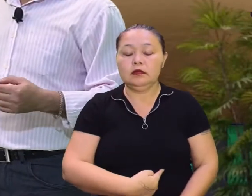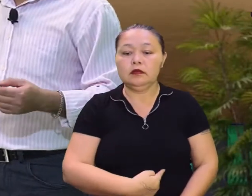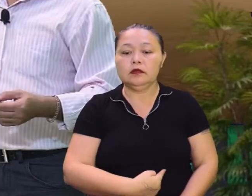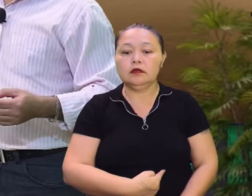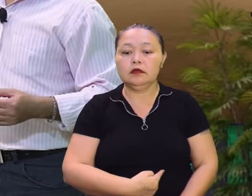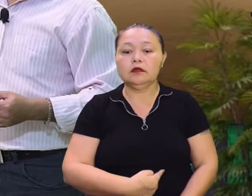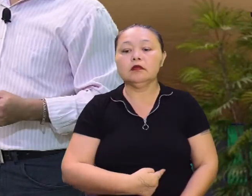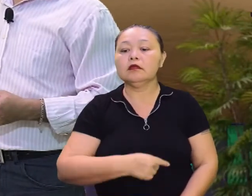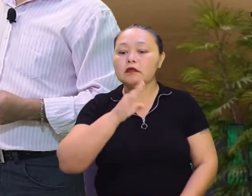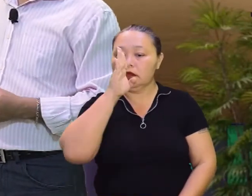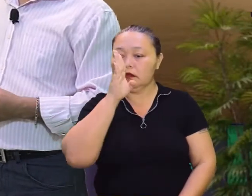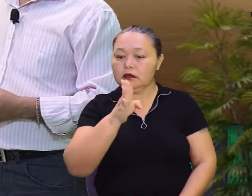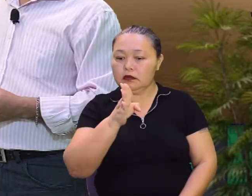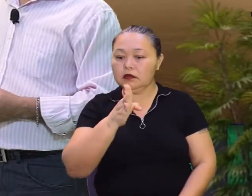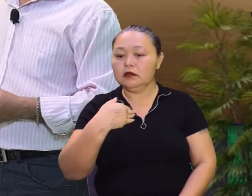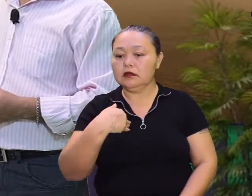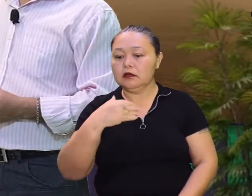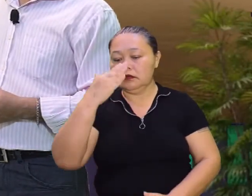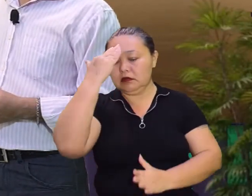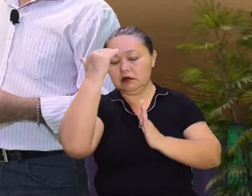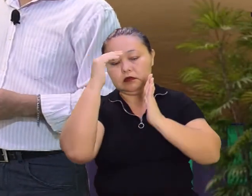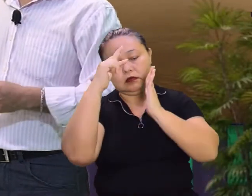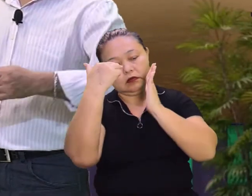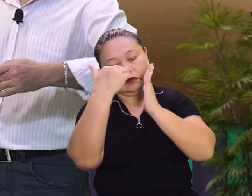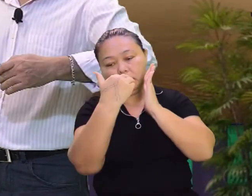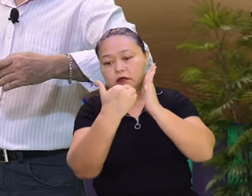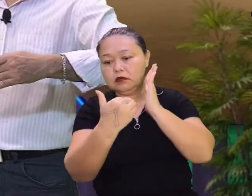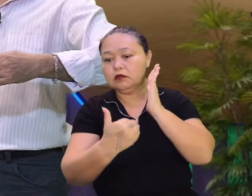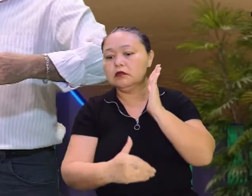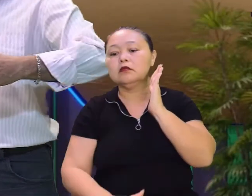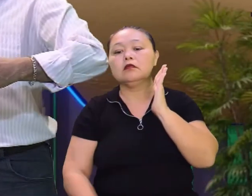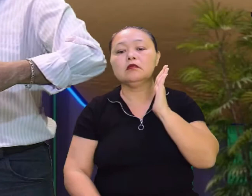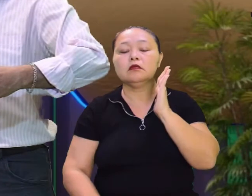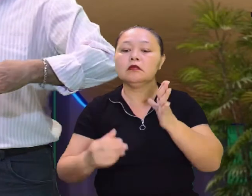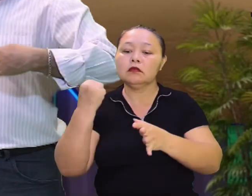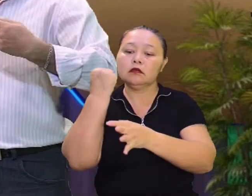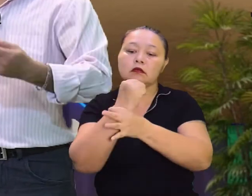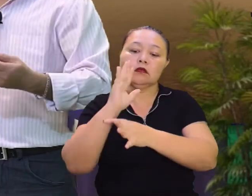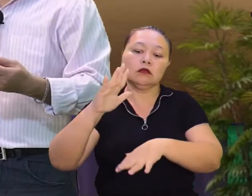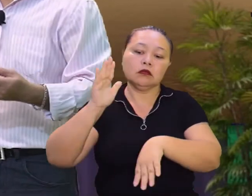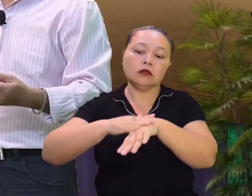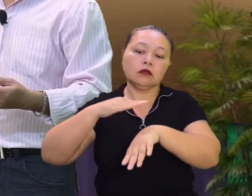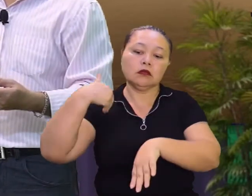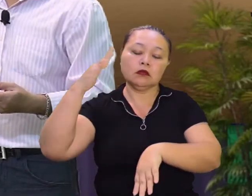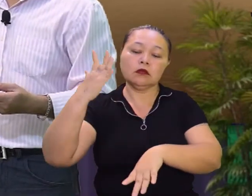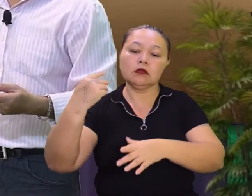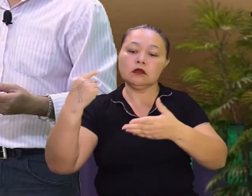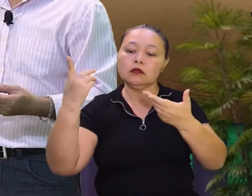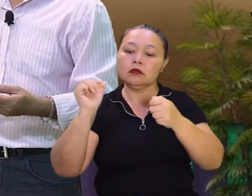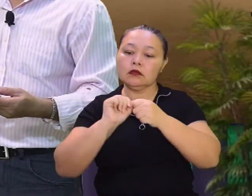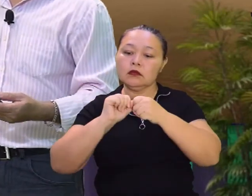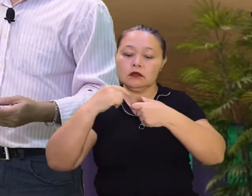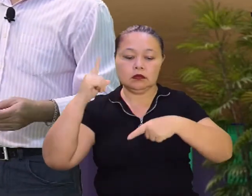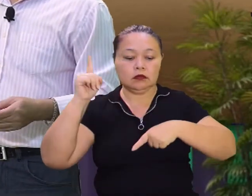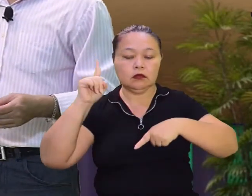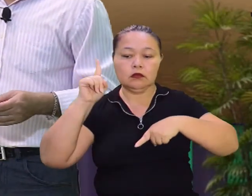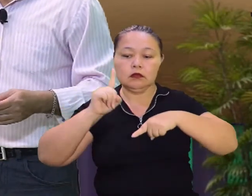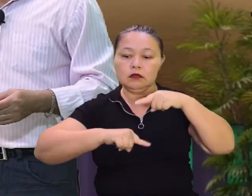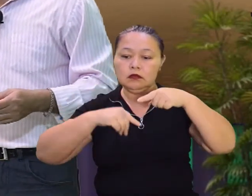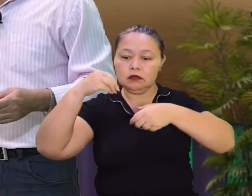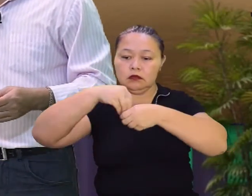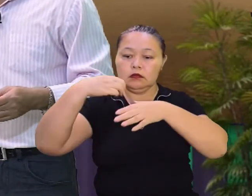são muito disciplinados. Muito bem. É isso? Uma garantia a mais dessa intensa produtividade deles.